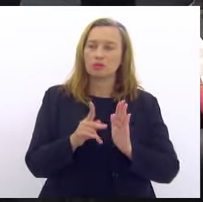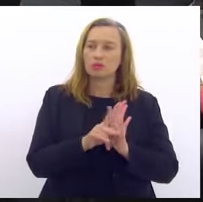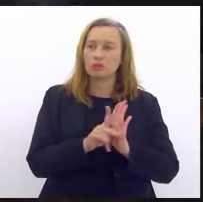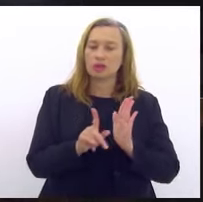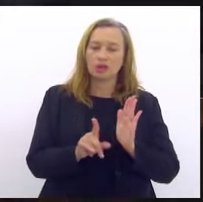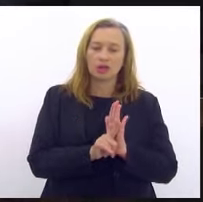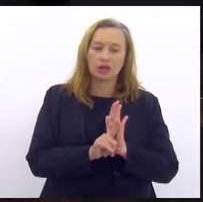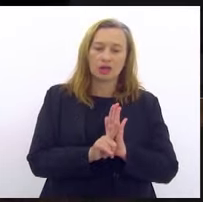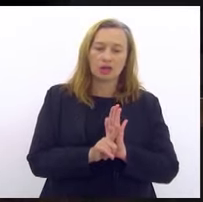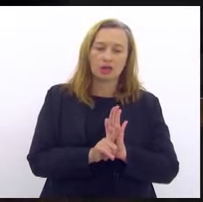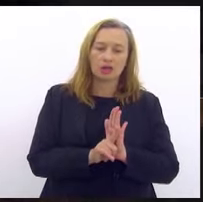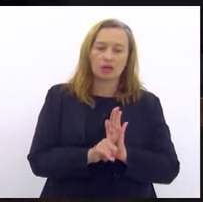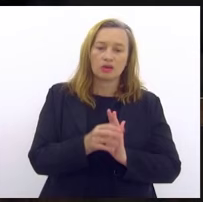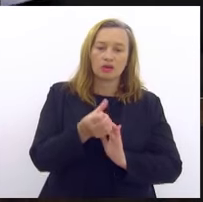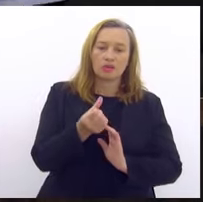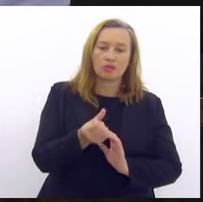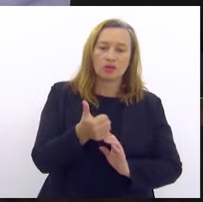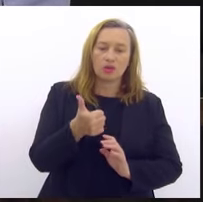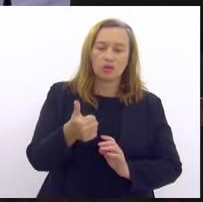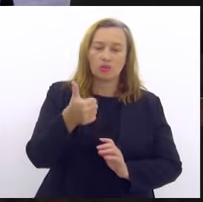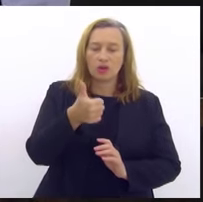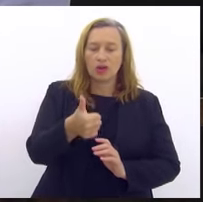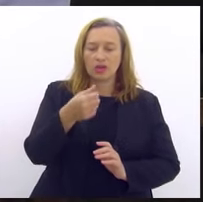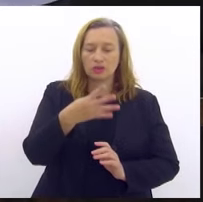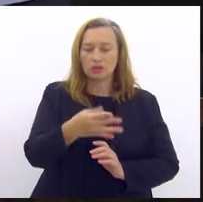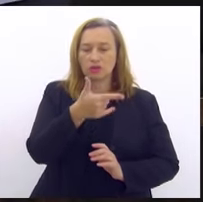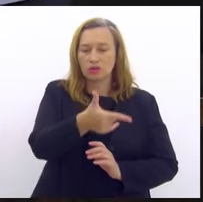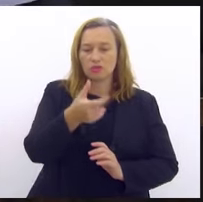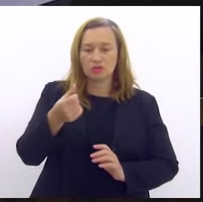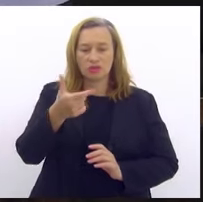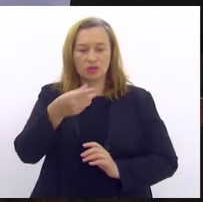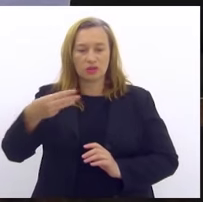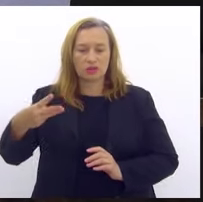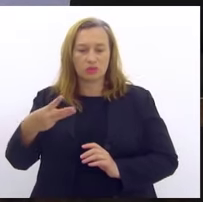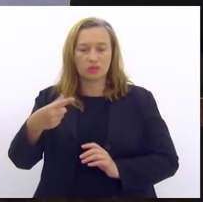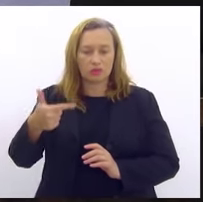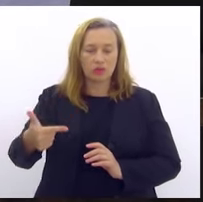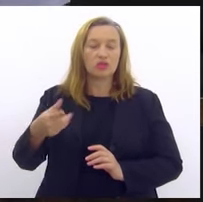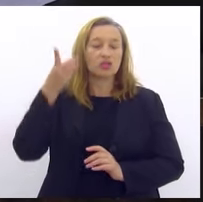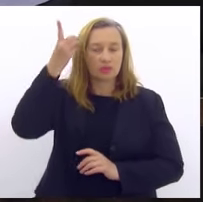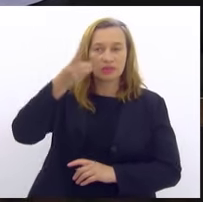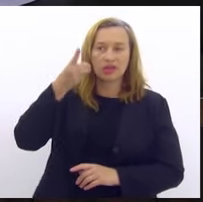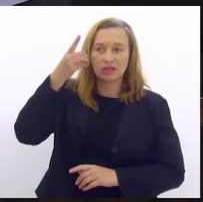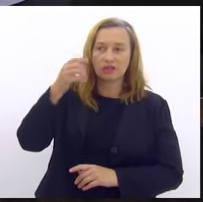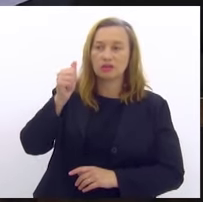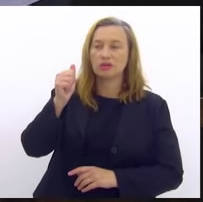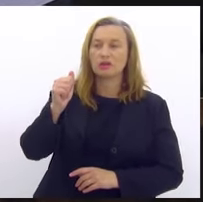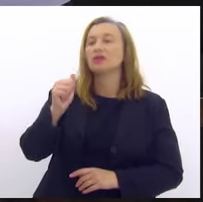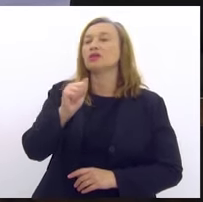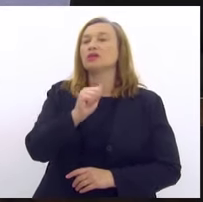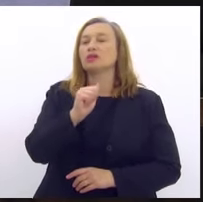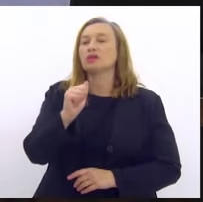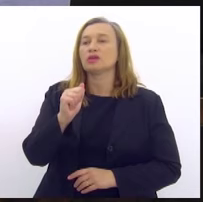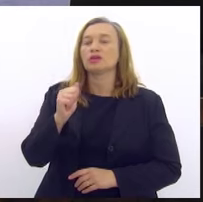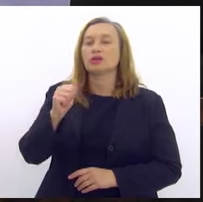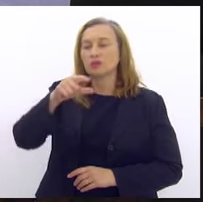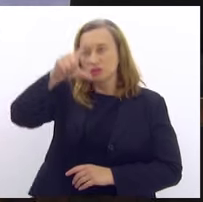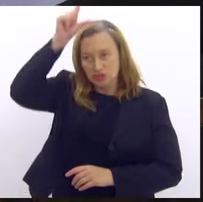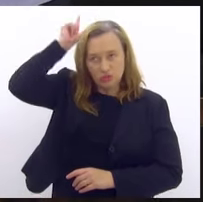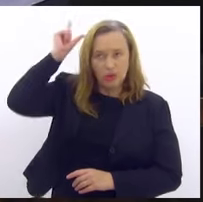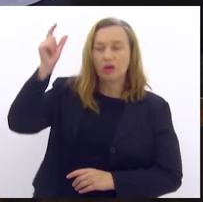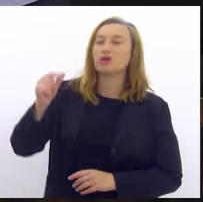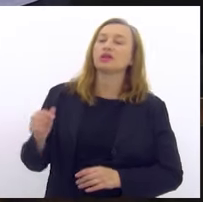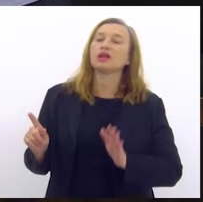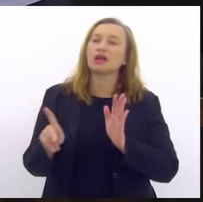aposto ao projeto de lei número 6114/2022, de autoria dos deputados Luiz Paulo e André Ciliano, que altera o anexo 1º da lei